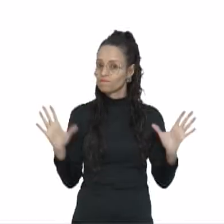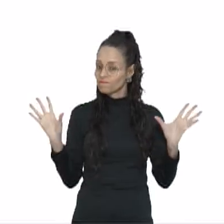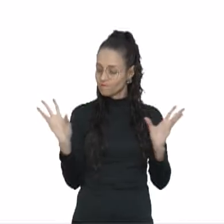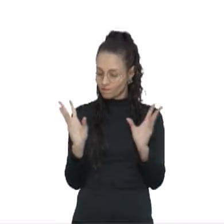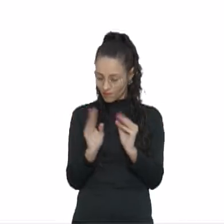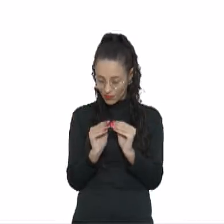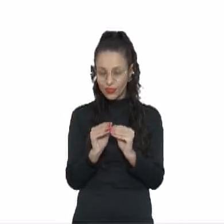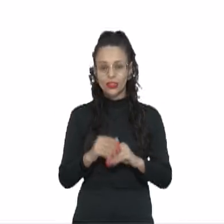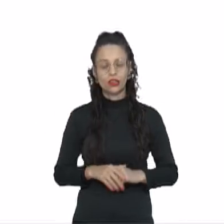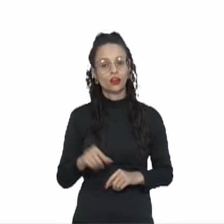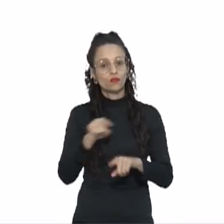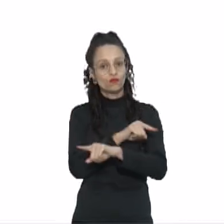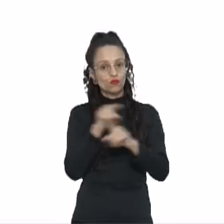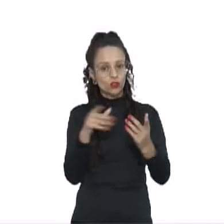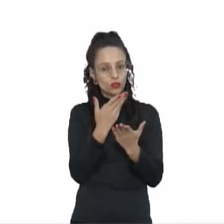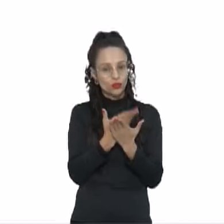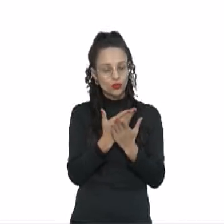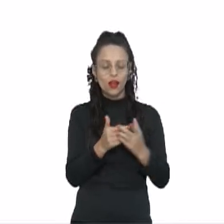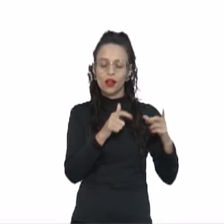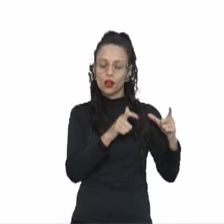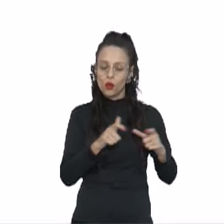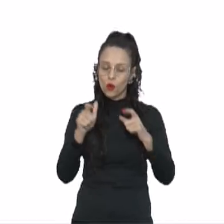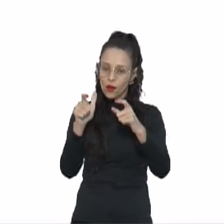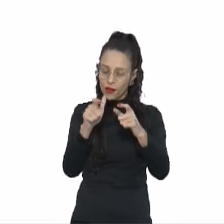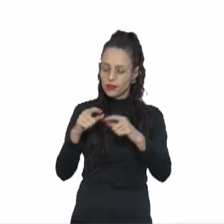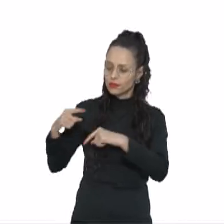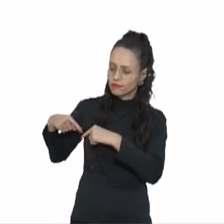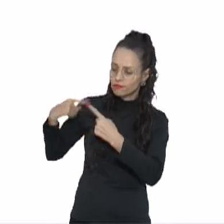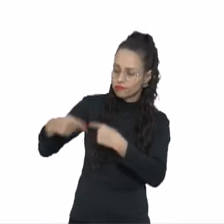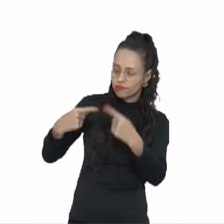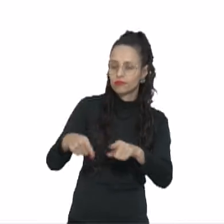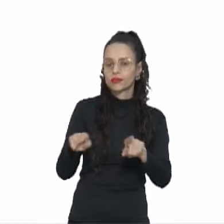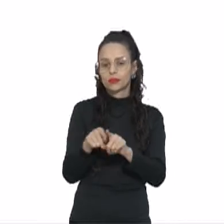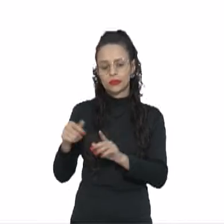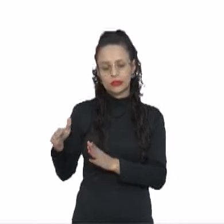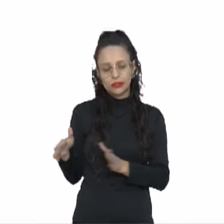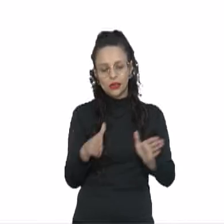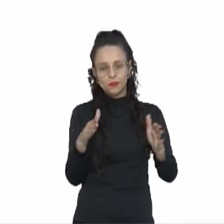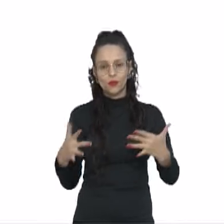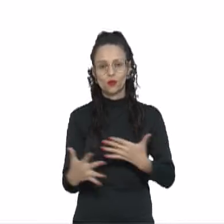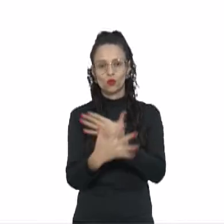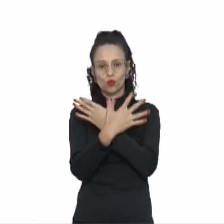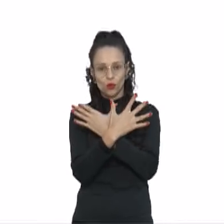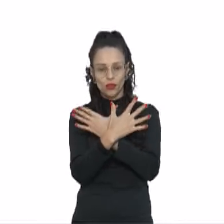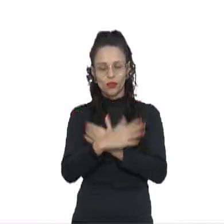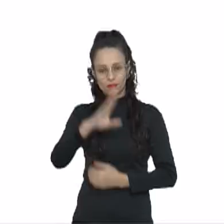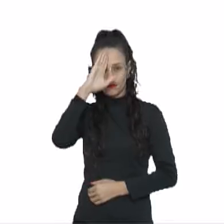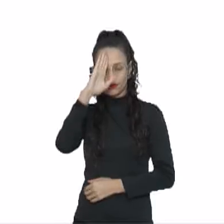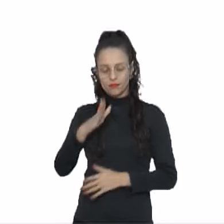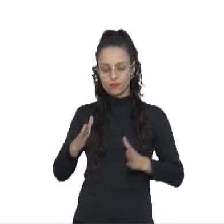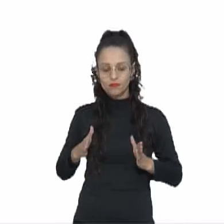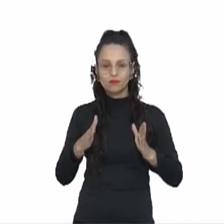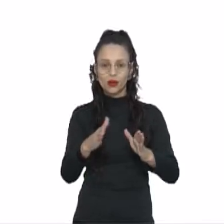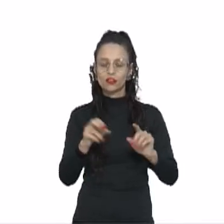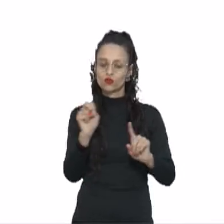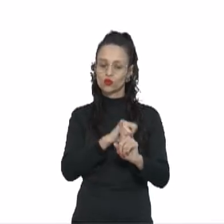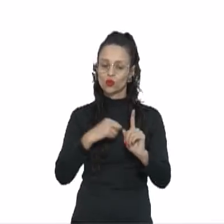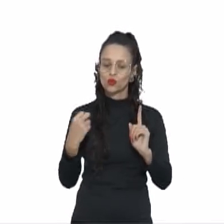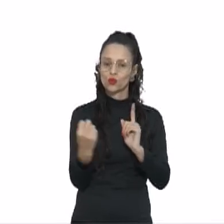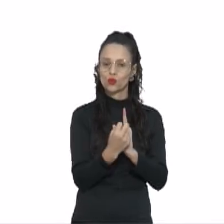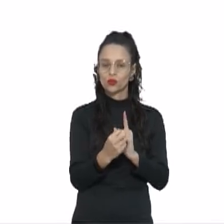então. Vocês estudaram localização e origem, caminhos incas, Chapaquinã, estrada principal,